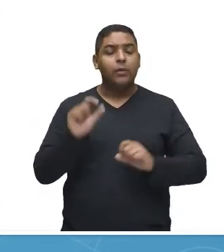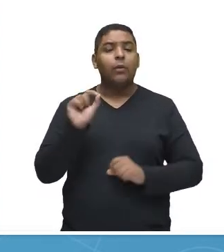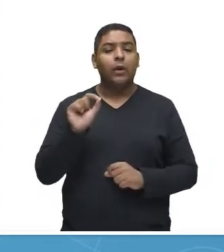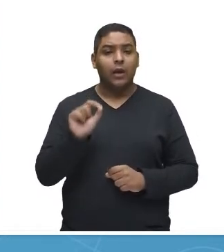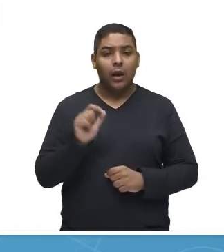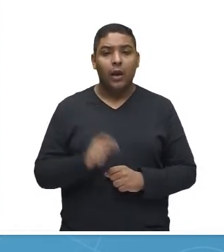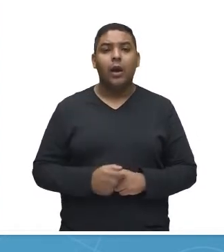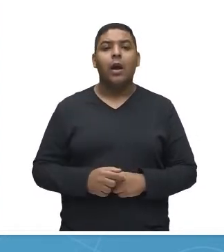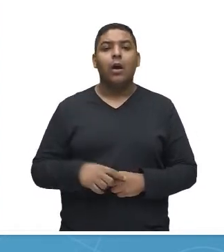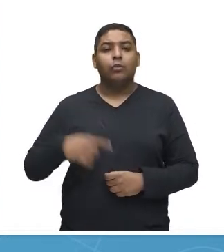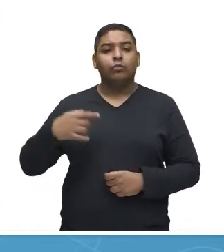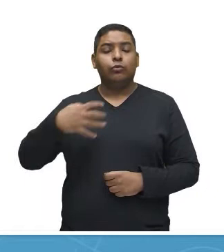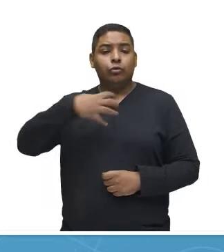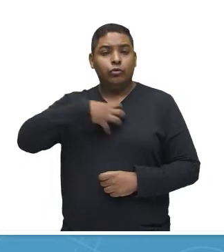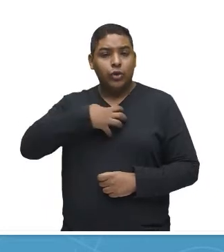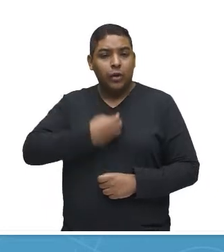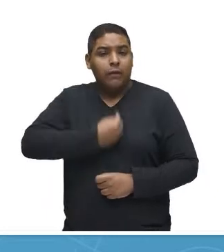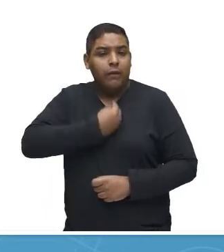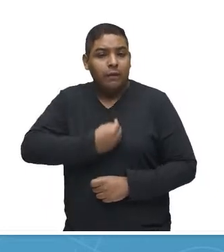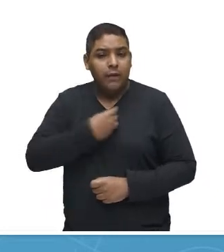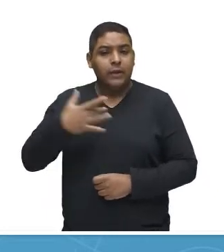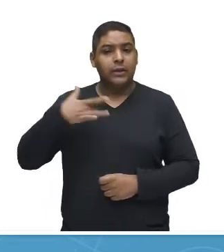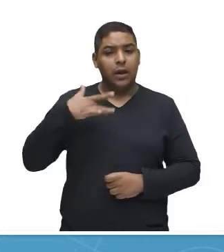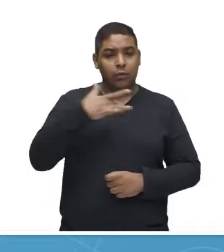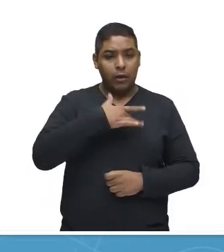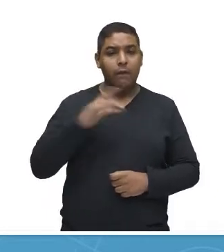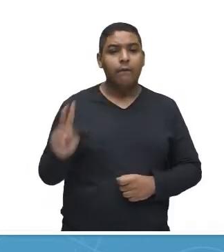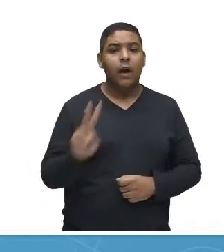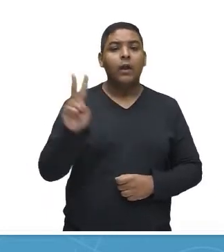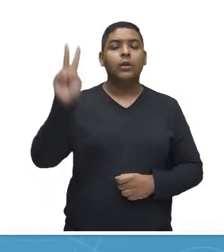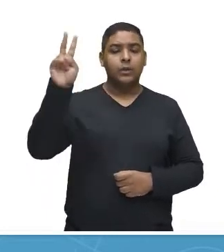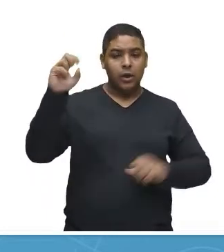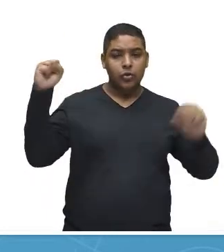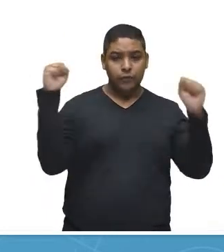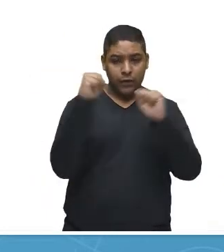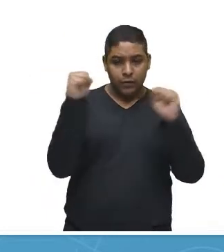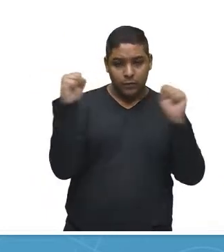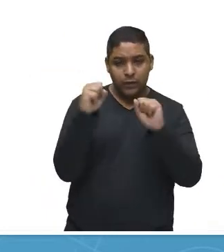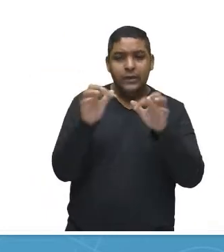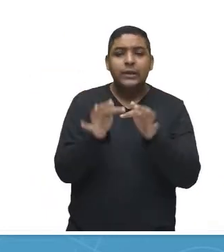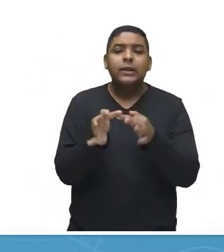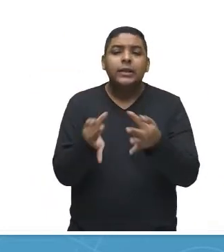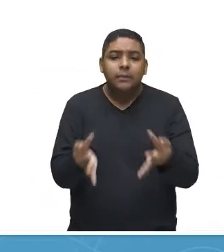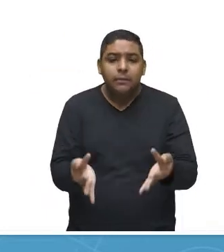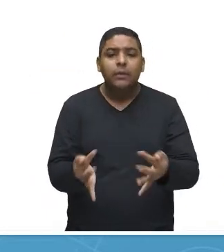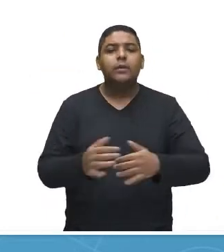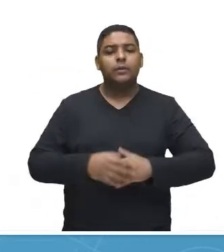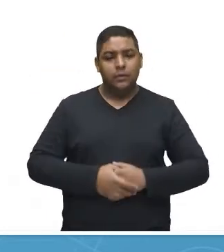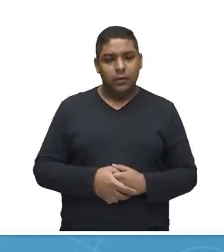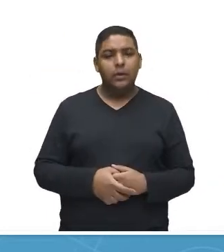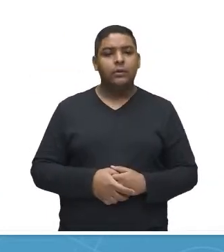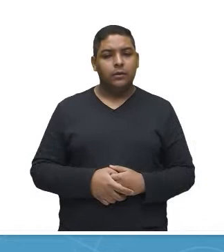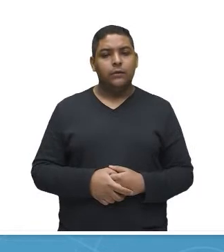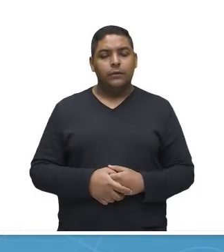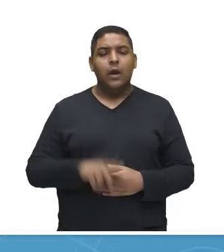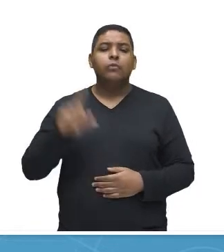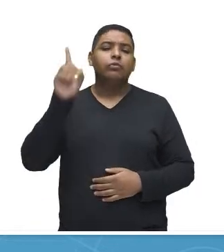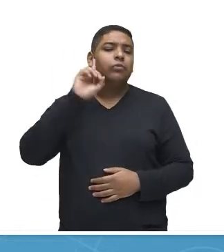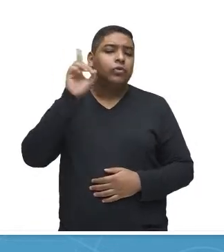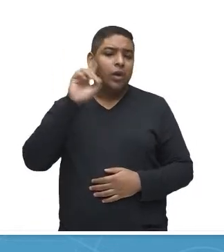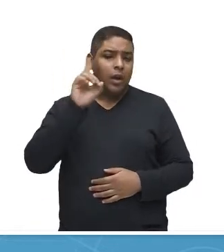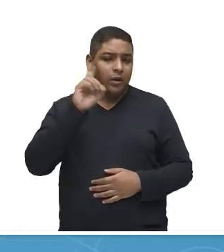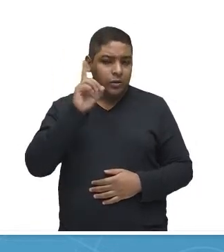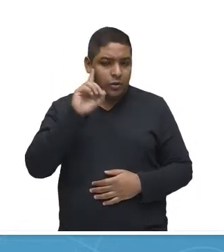vida saudável e valorize a realização de atividades simples que fazem parte